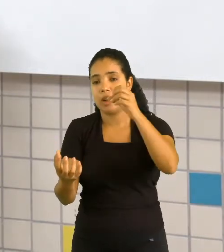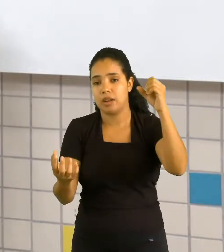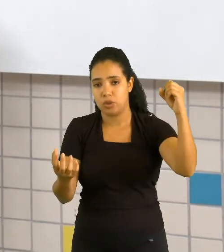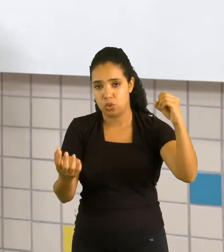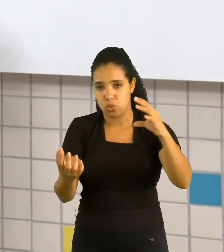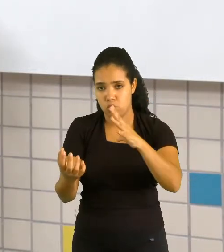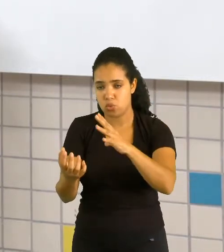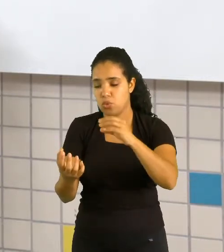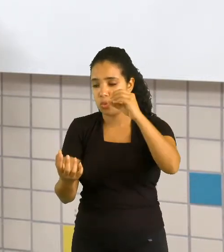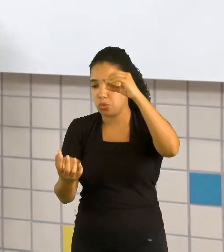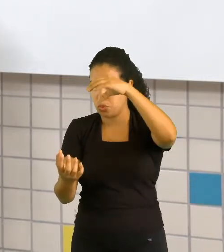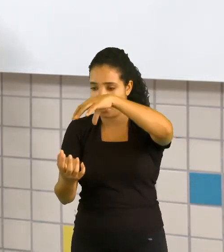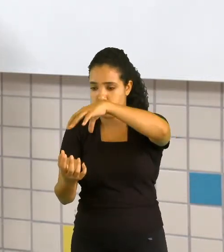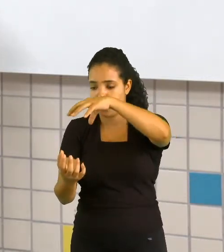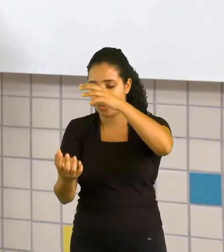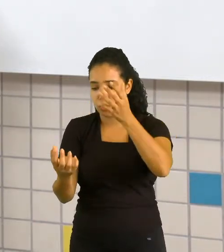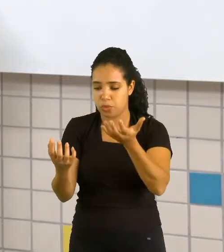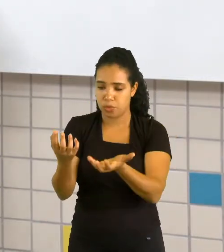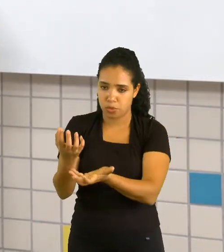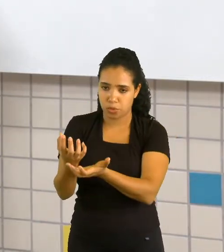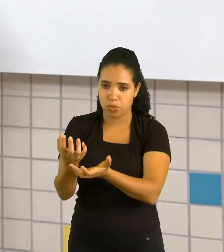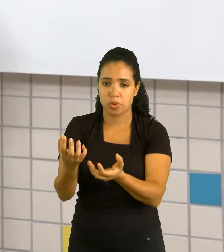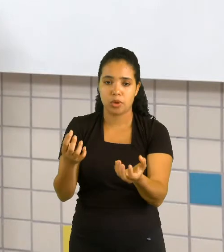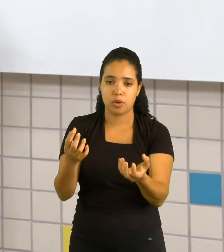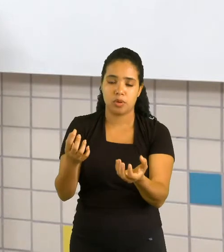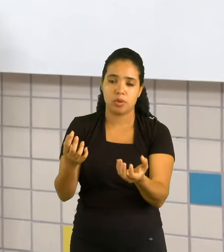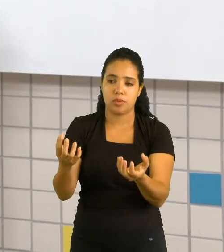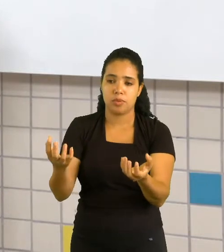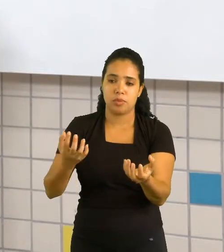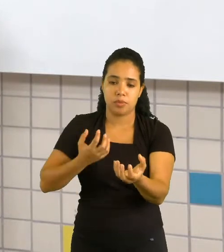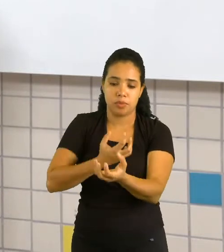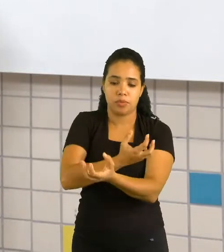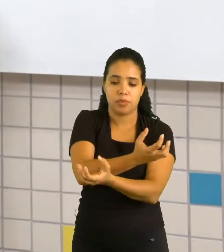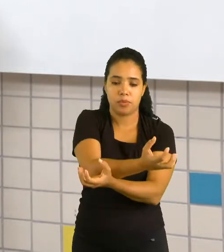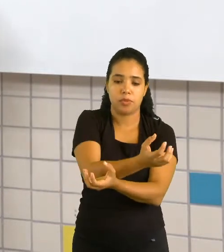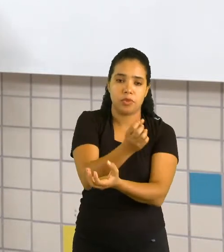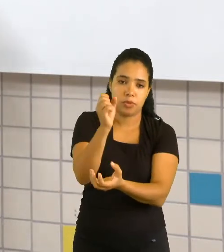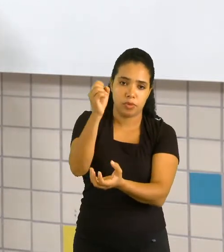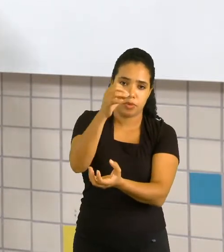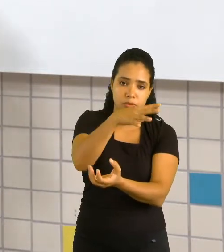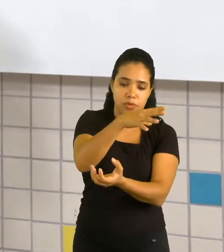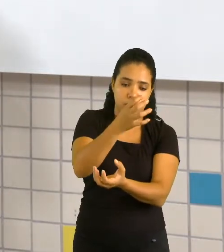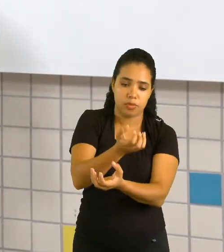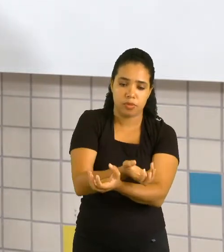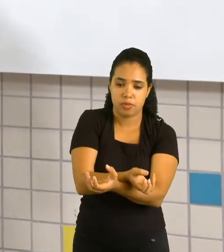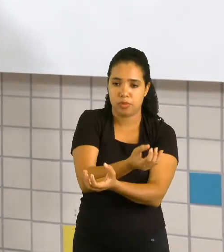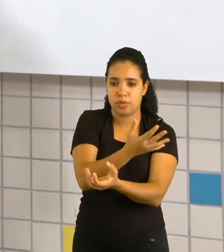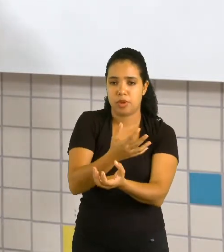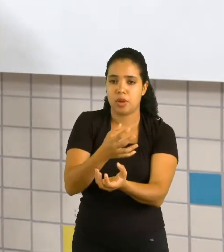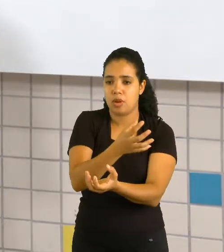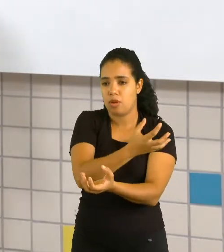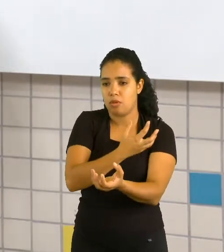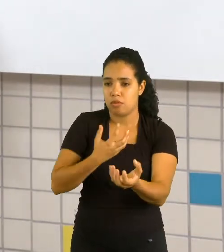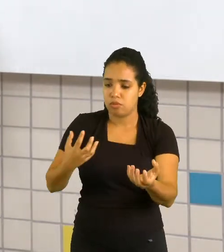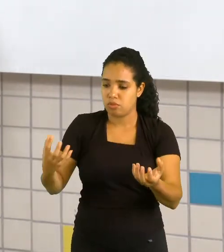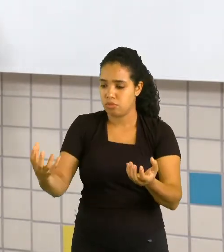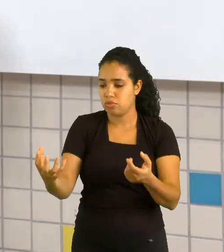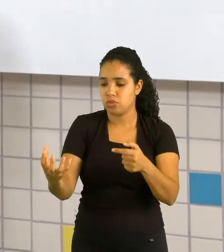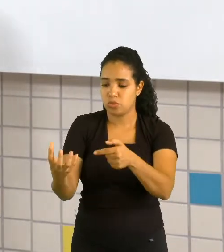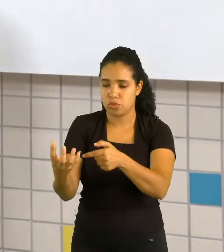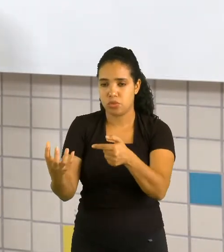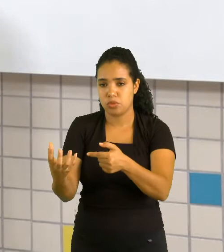estações do outono e também da primavera. Então, para a gente entender um pouquinho melhor,